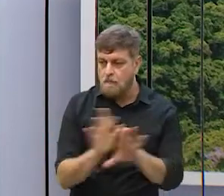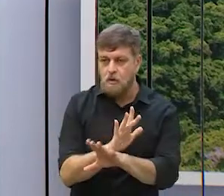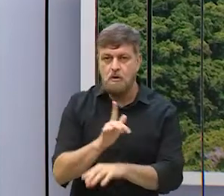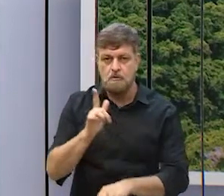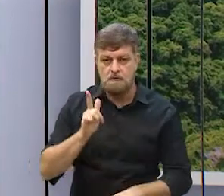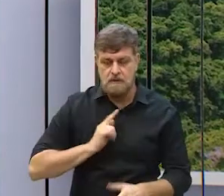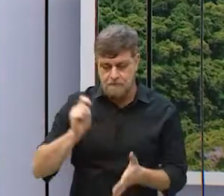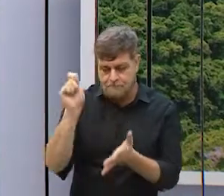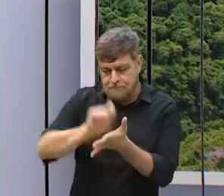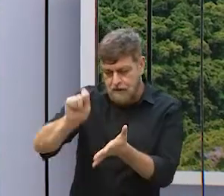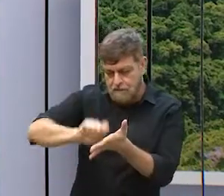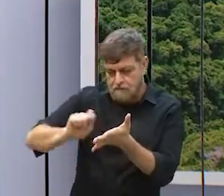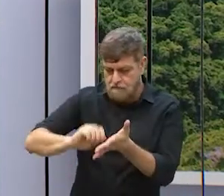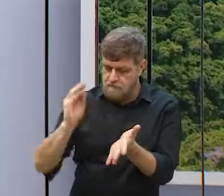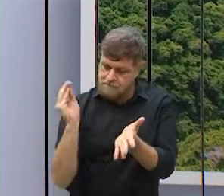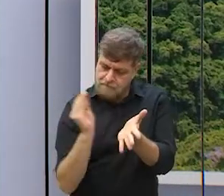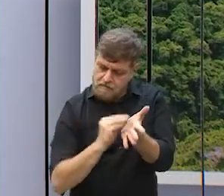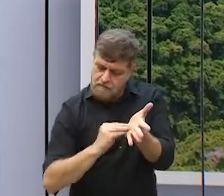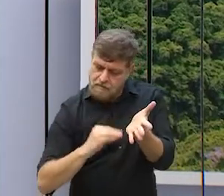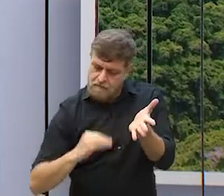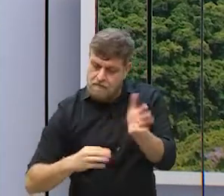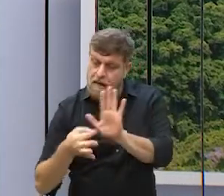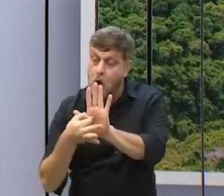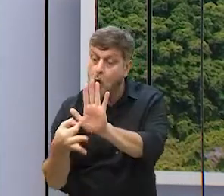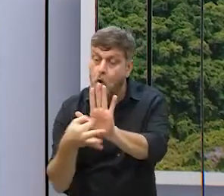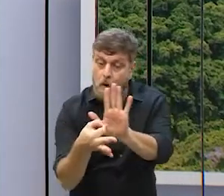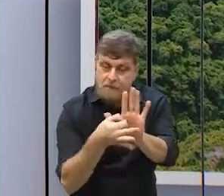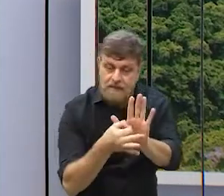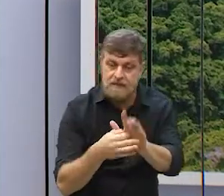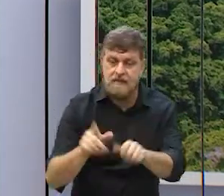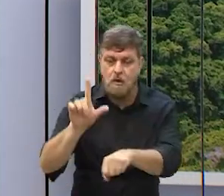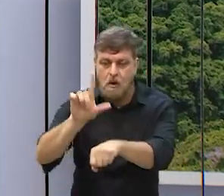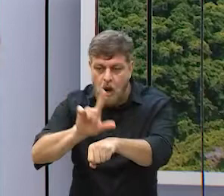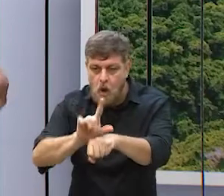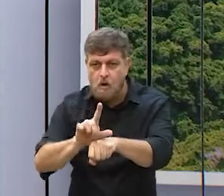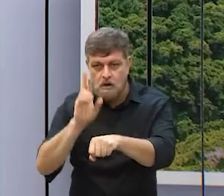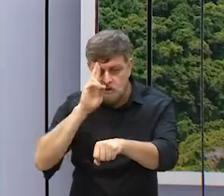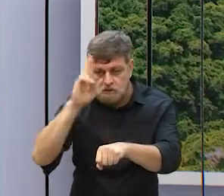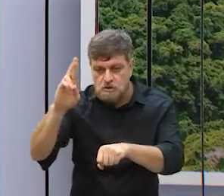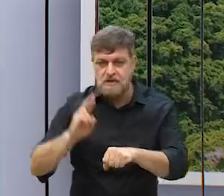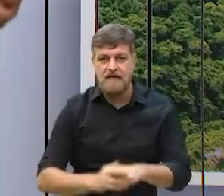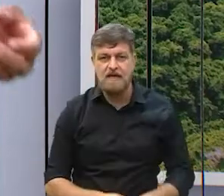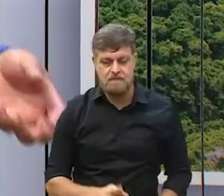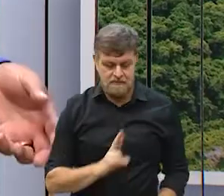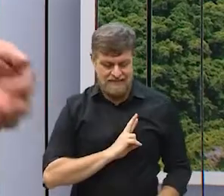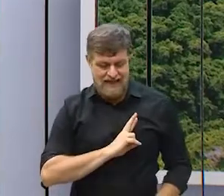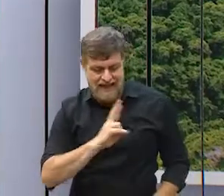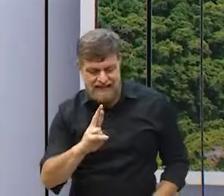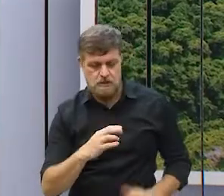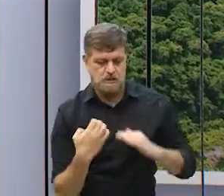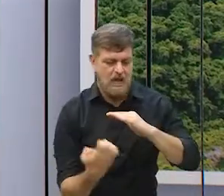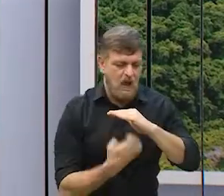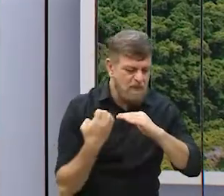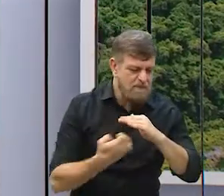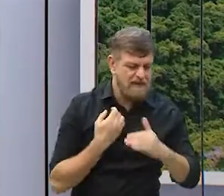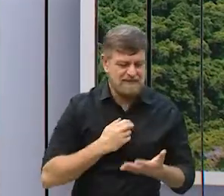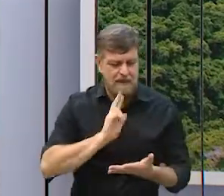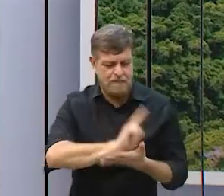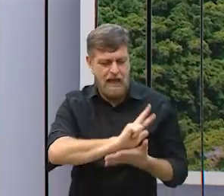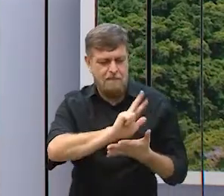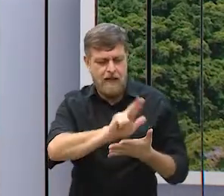todo este apanhado, escuta, né, dos comerciantes, dos religiosos, das empresas,